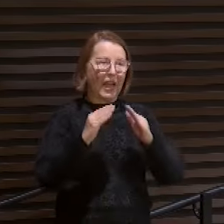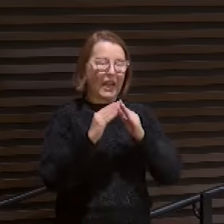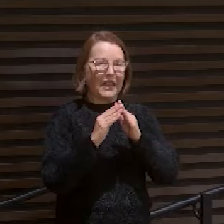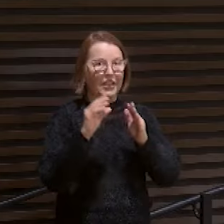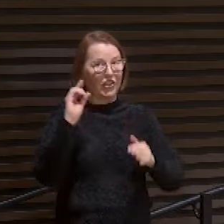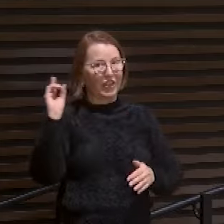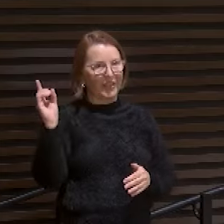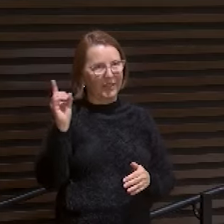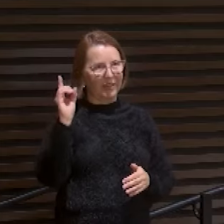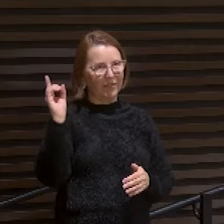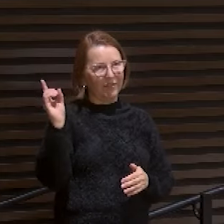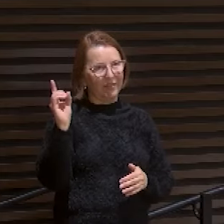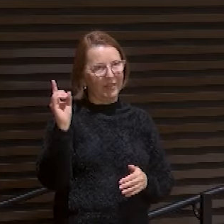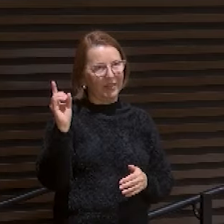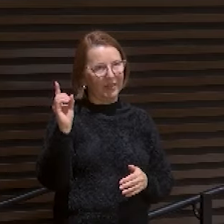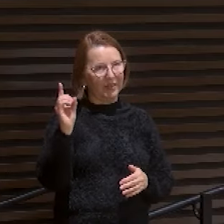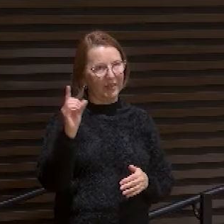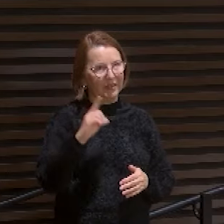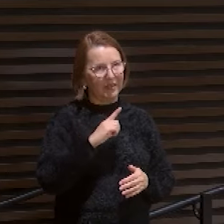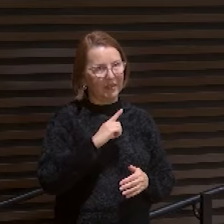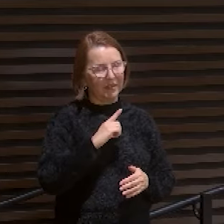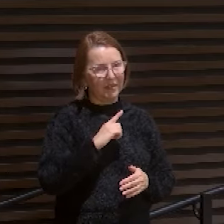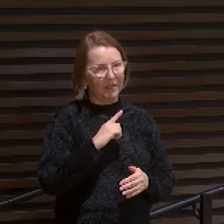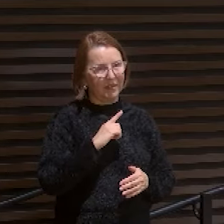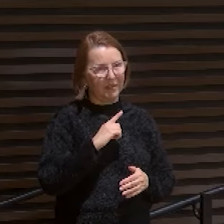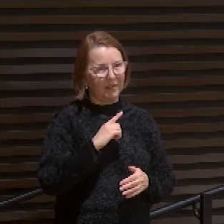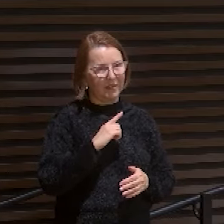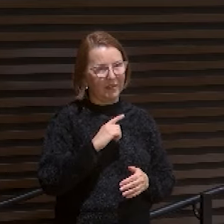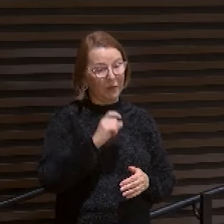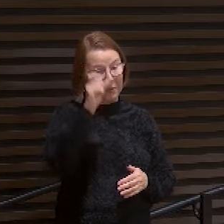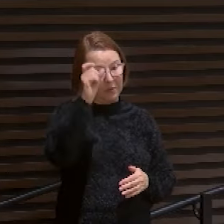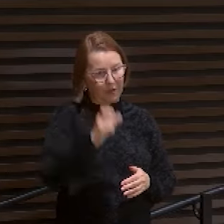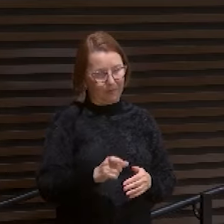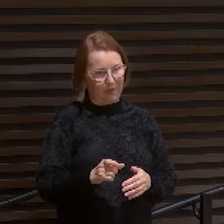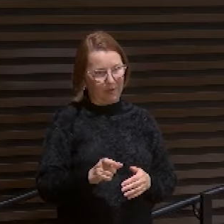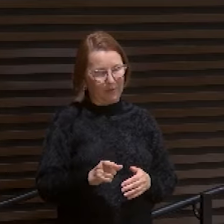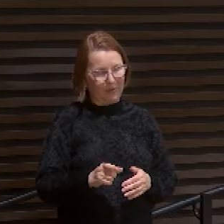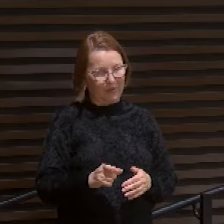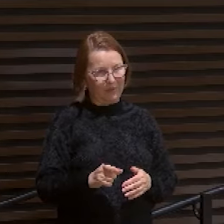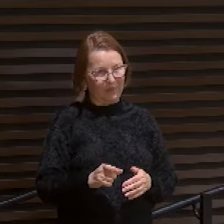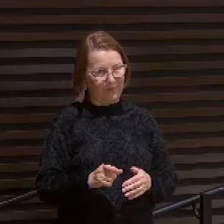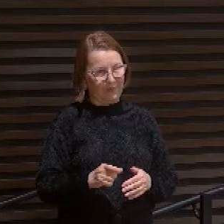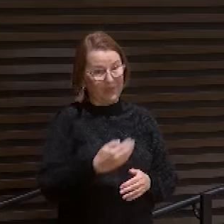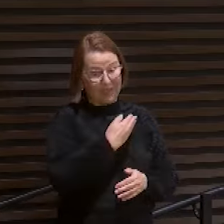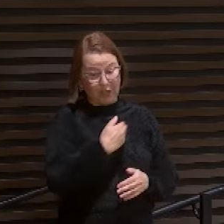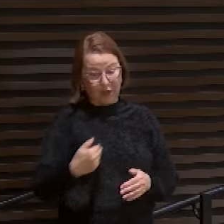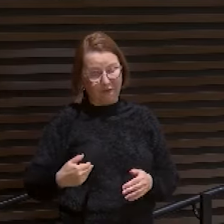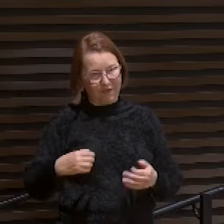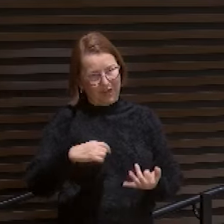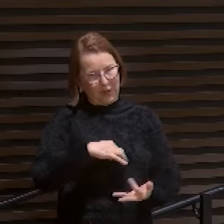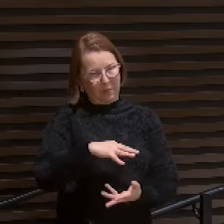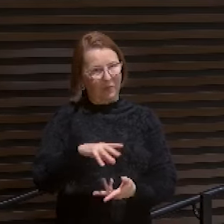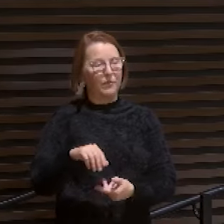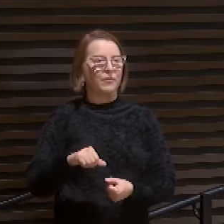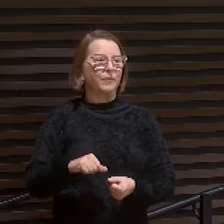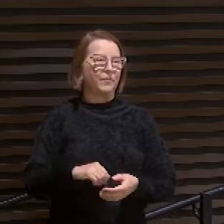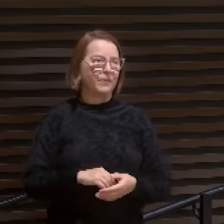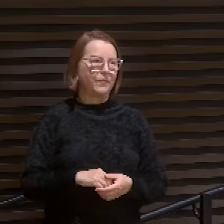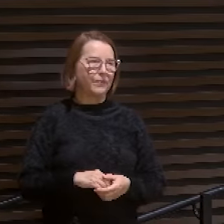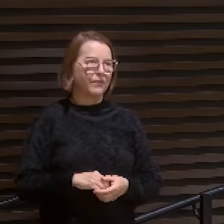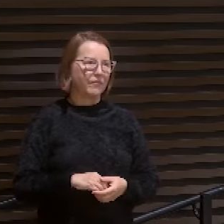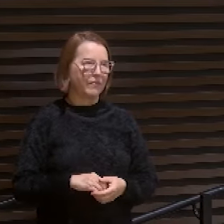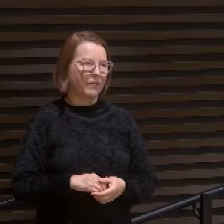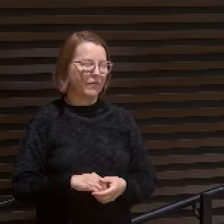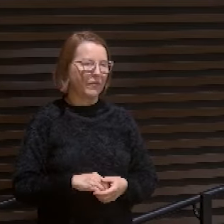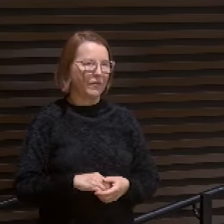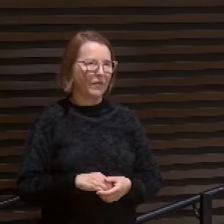Davi haveria um que iria governar o mundo. E vai